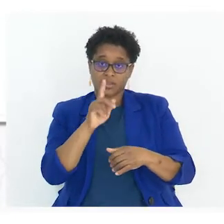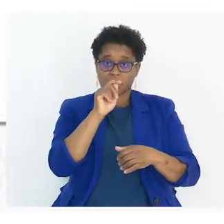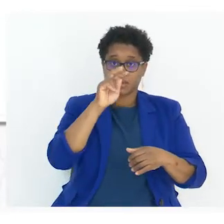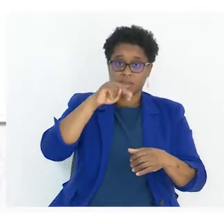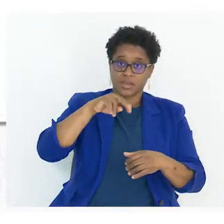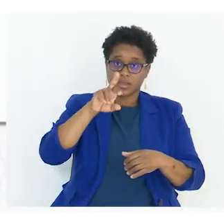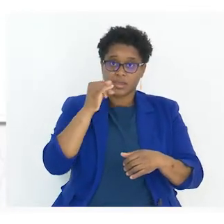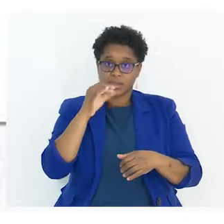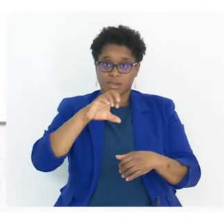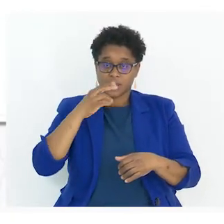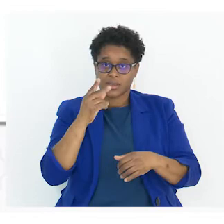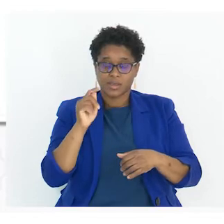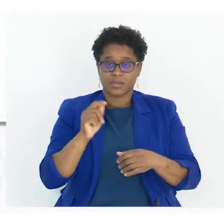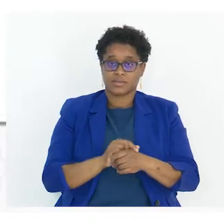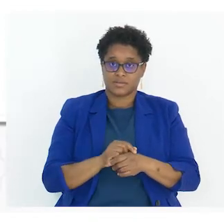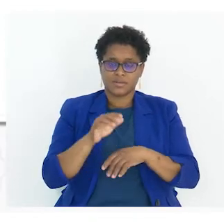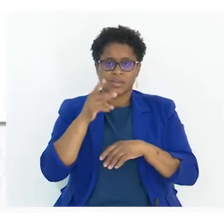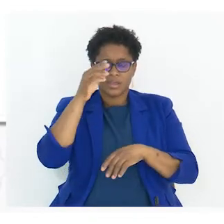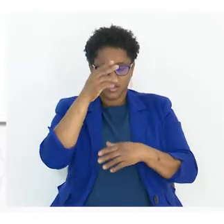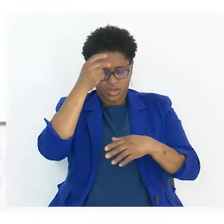tua história fazendo uma descrição